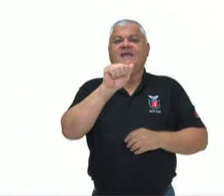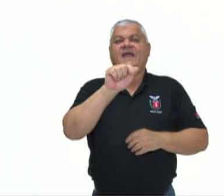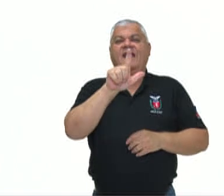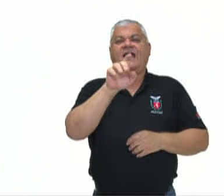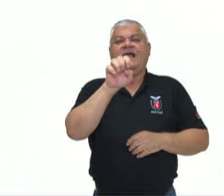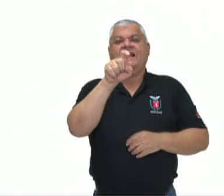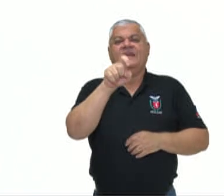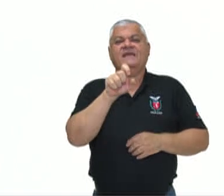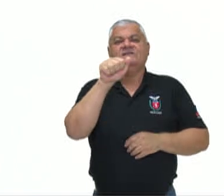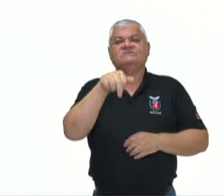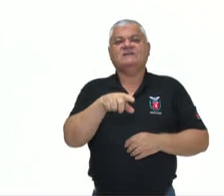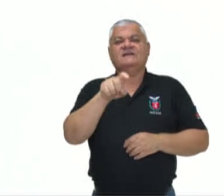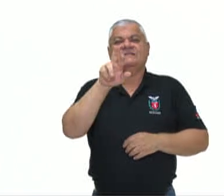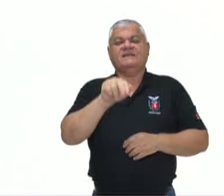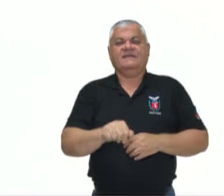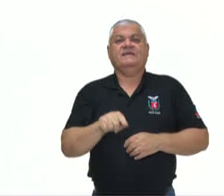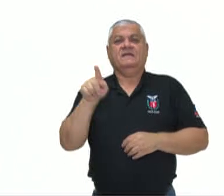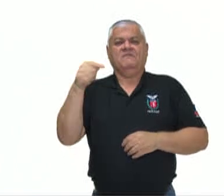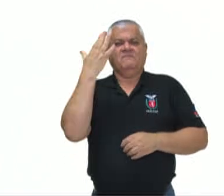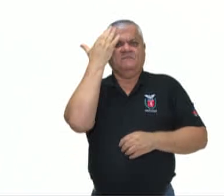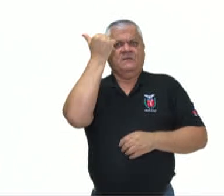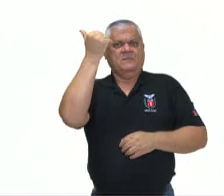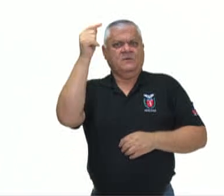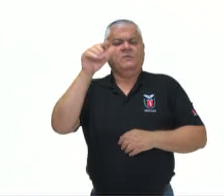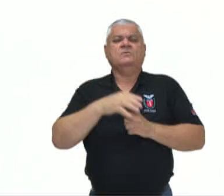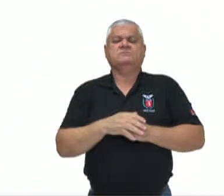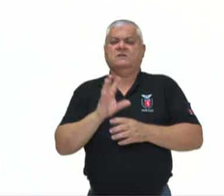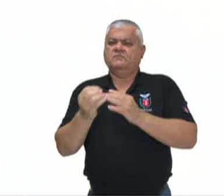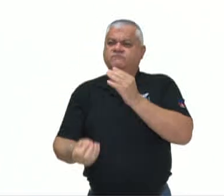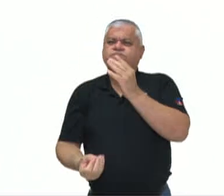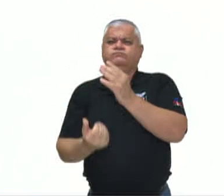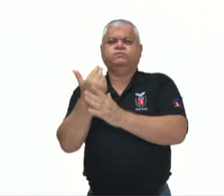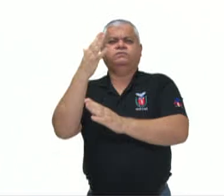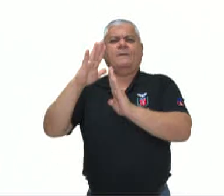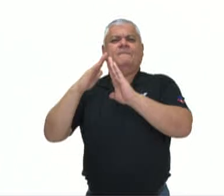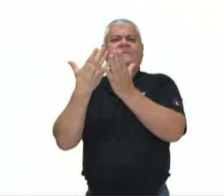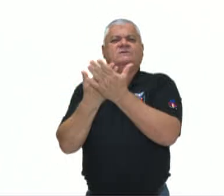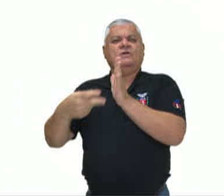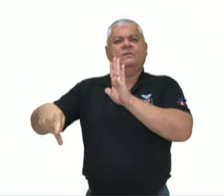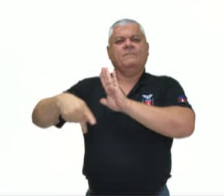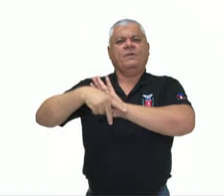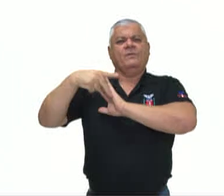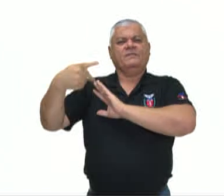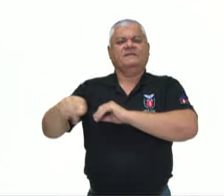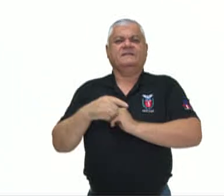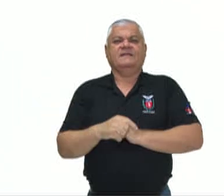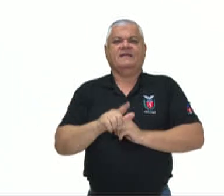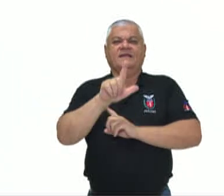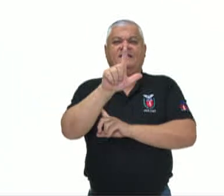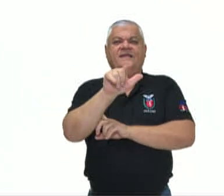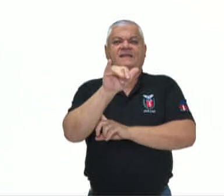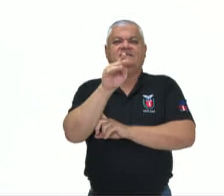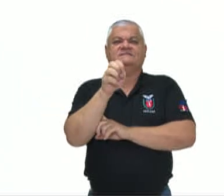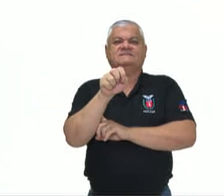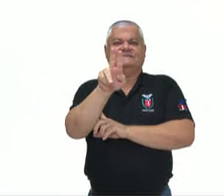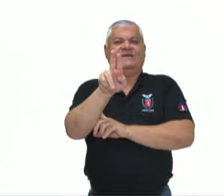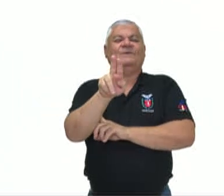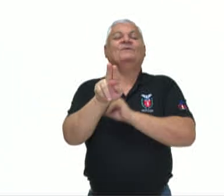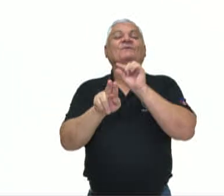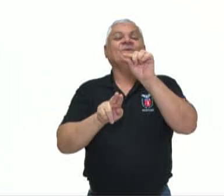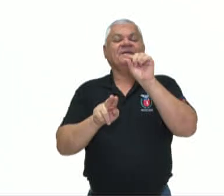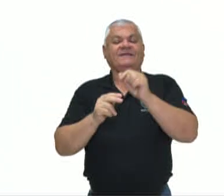a.C., Aristóteles decide fundar a sua própria escola, o Liceu, cujo nome é escolhido por